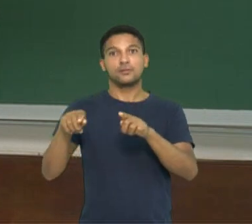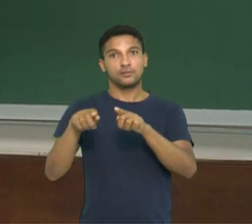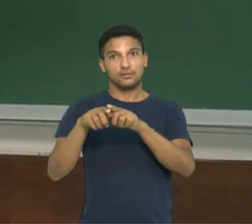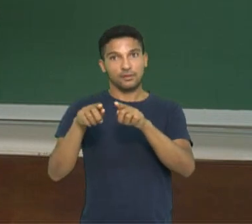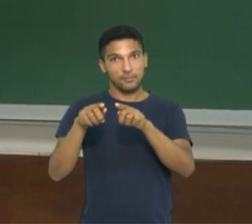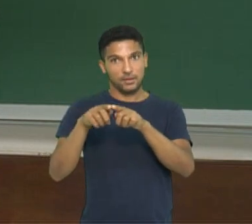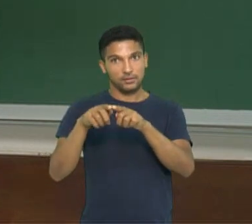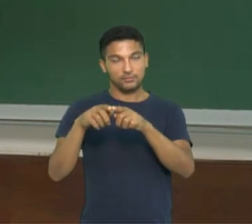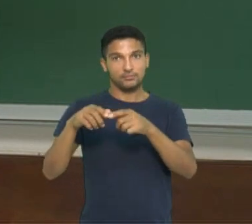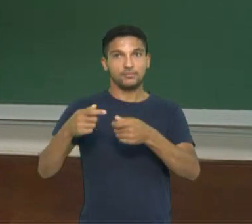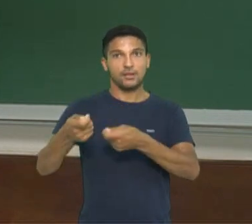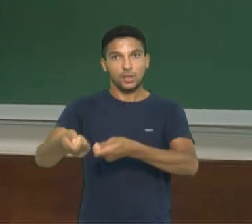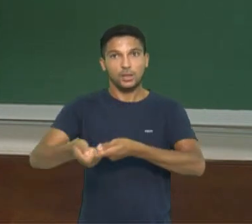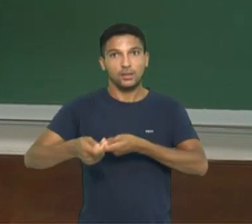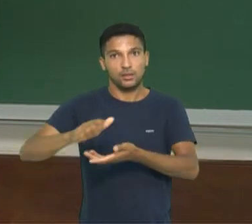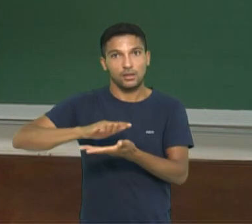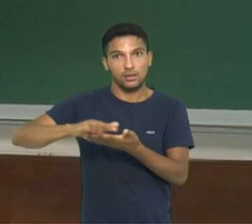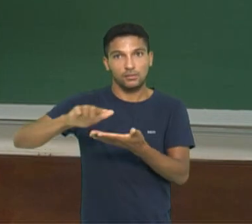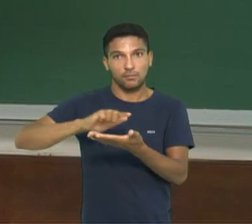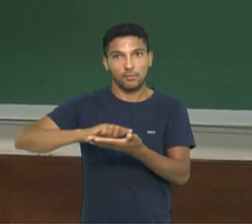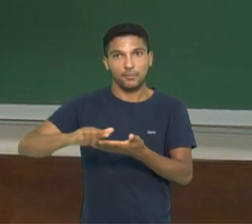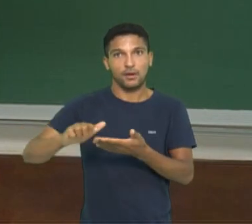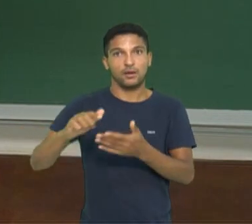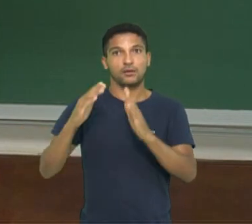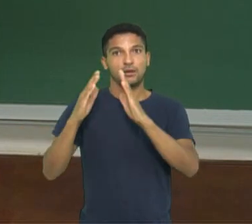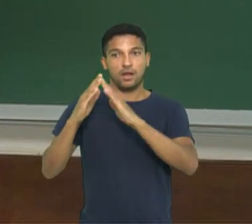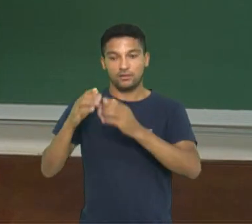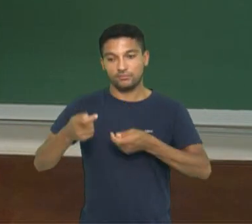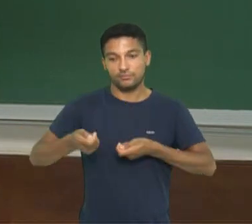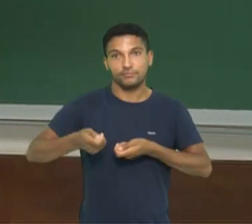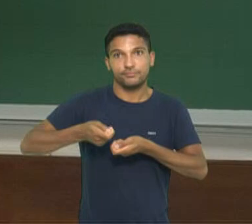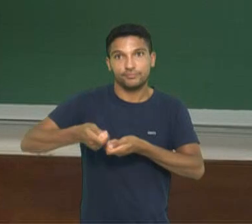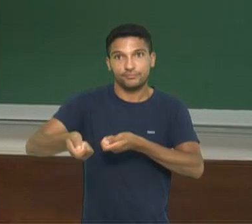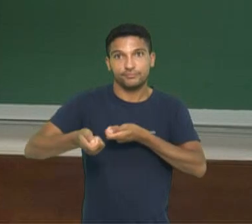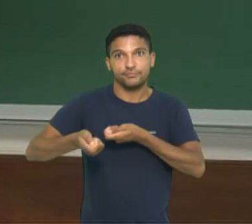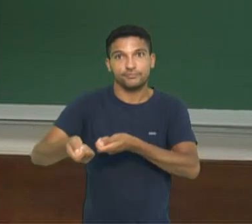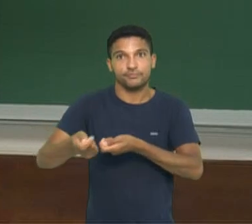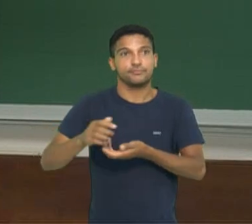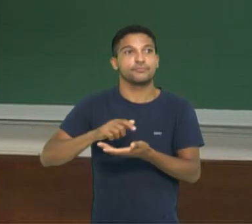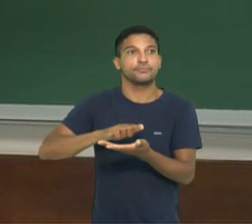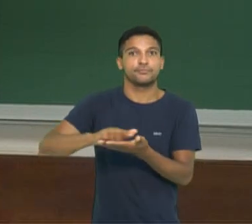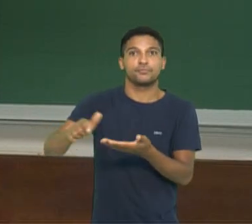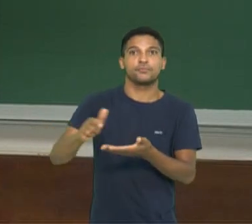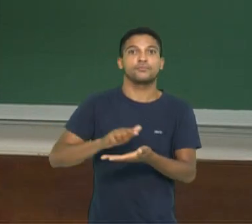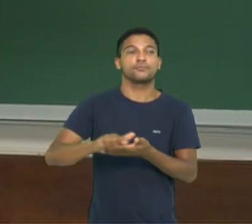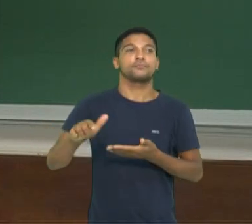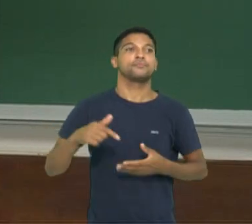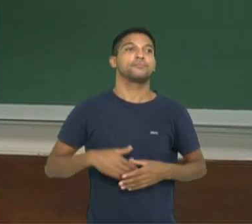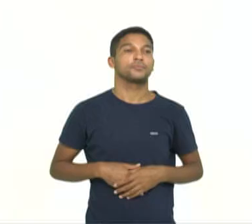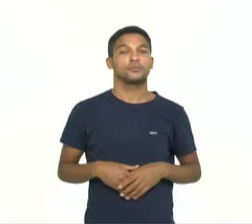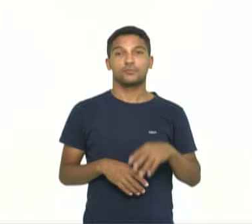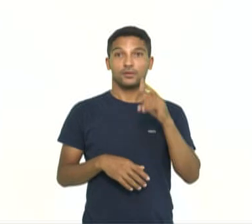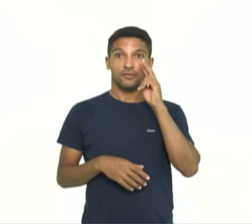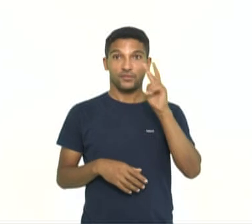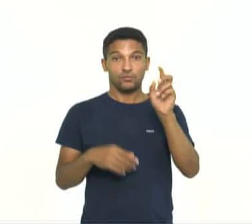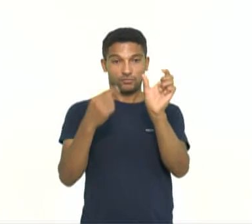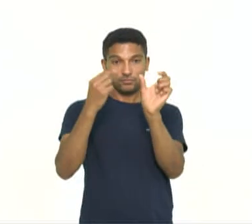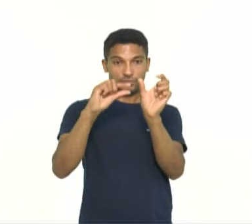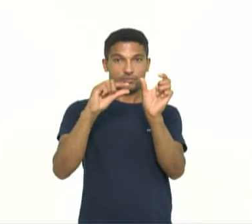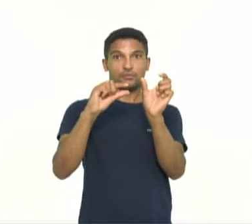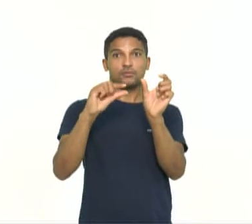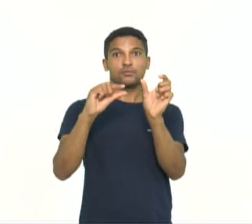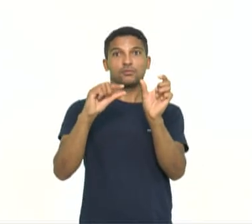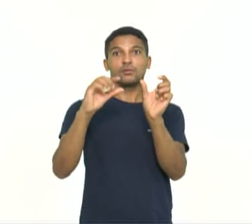frases e 2 exemplos de período simples nas 2 primeiras, certo? Então, retomando ali as conjunções adversativas, né, elas